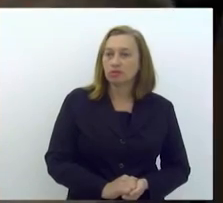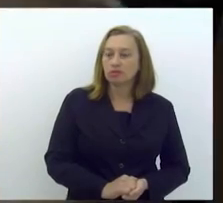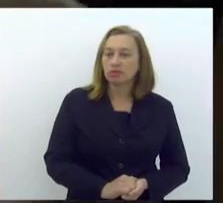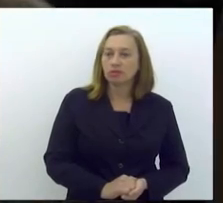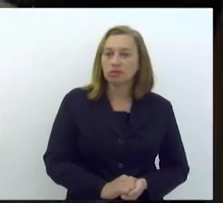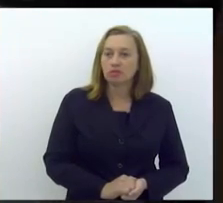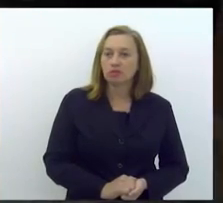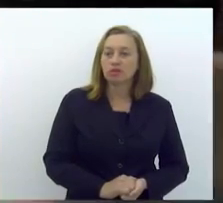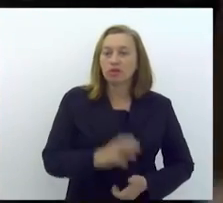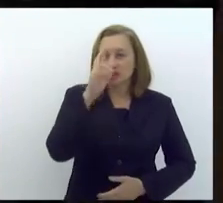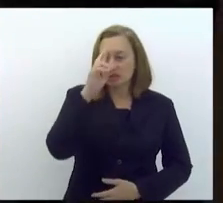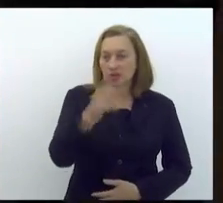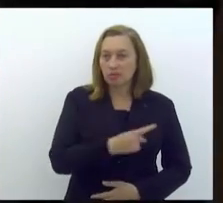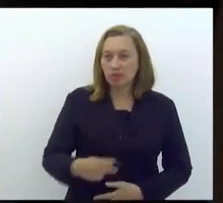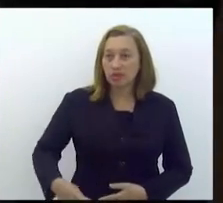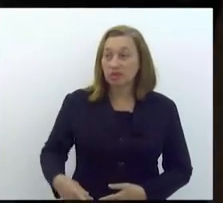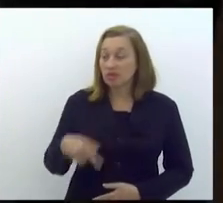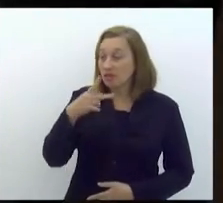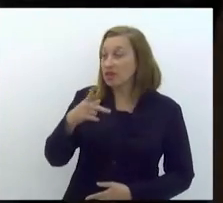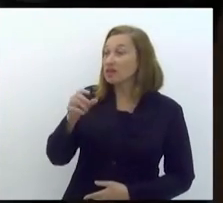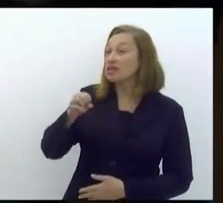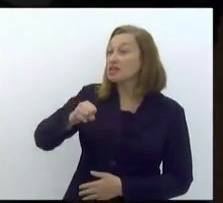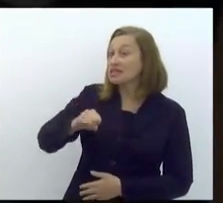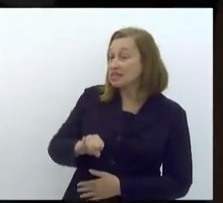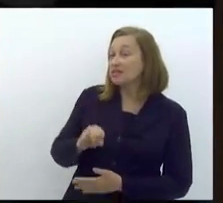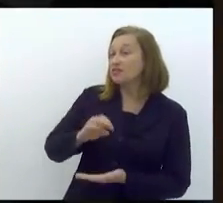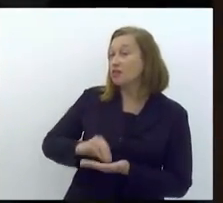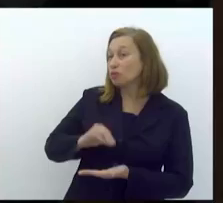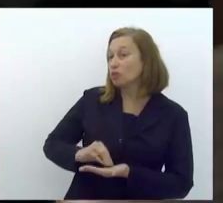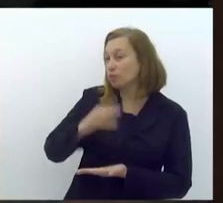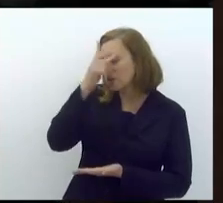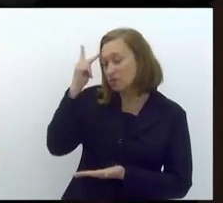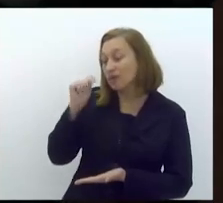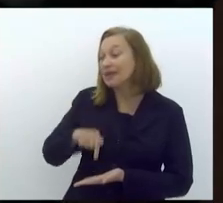senhora Presidente então questionando aqui se faltou alguém presidente